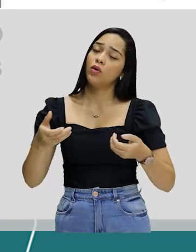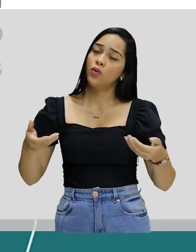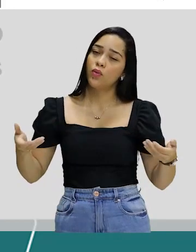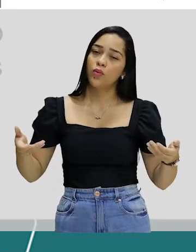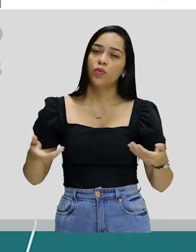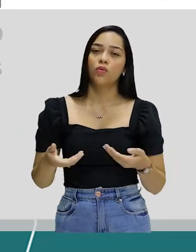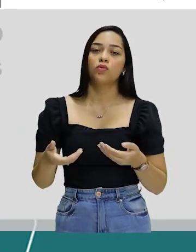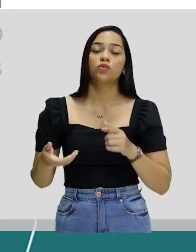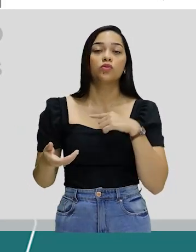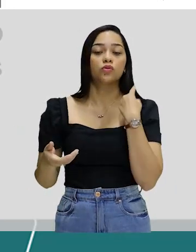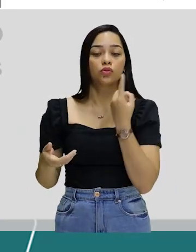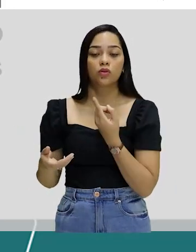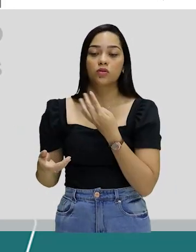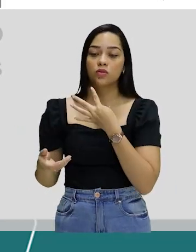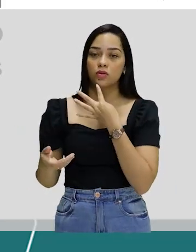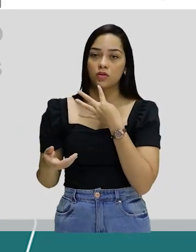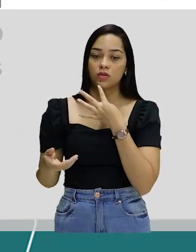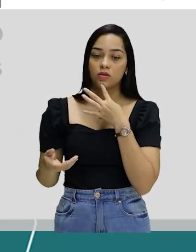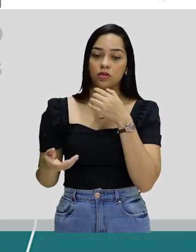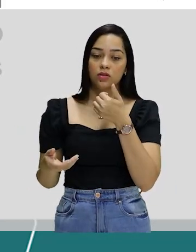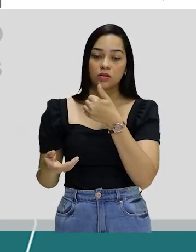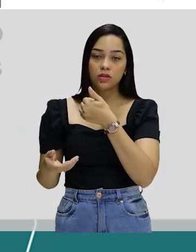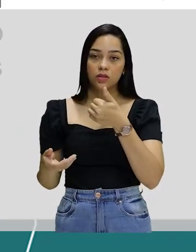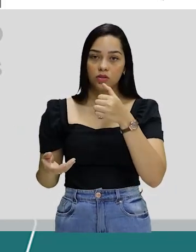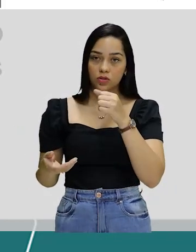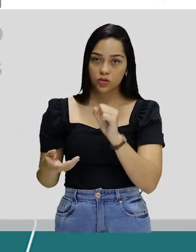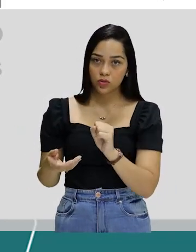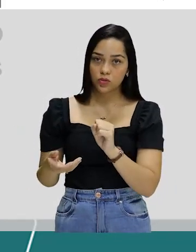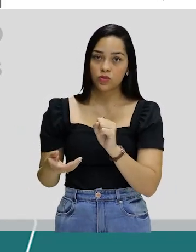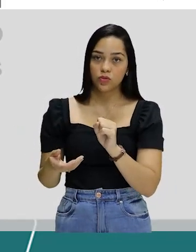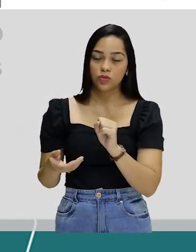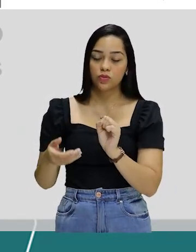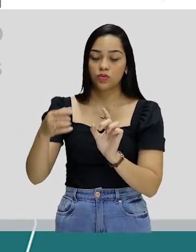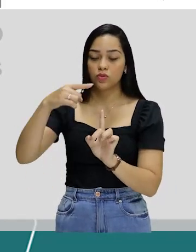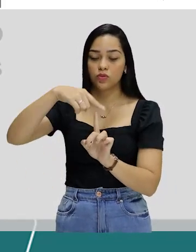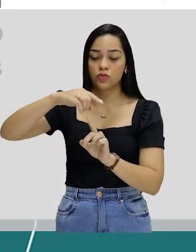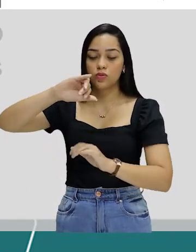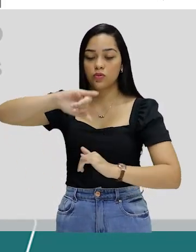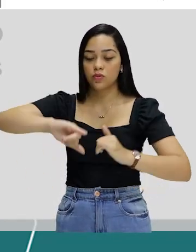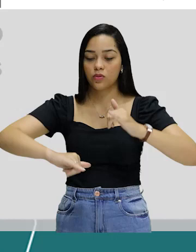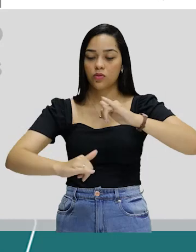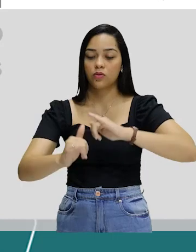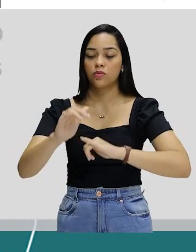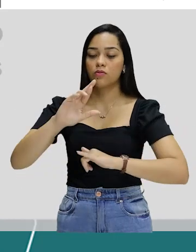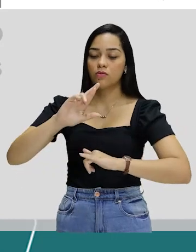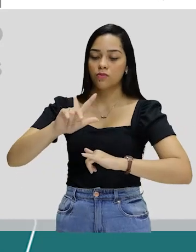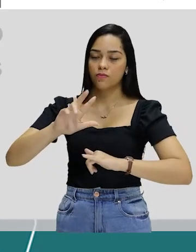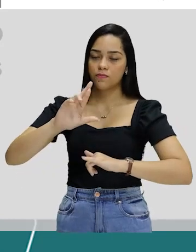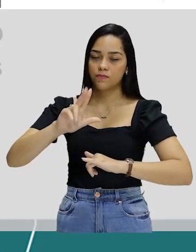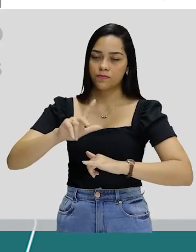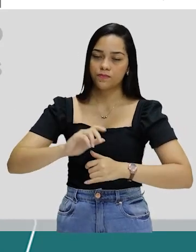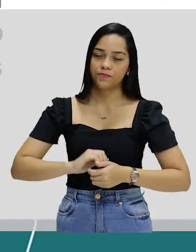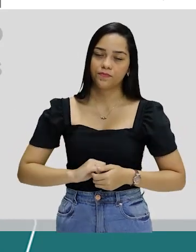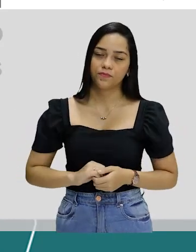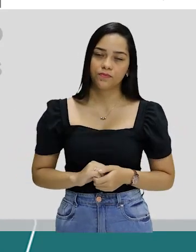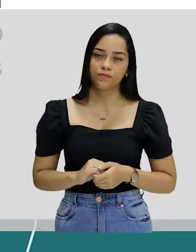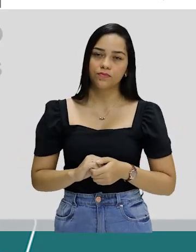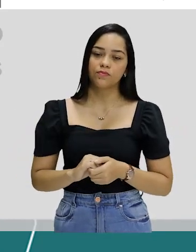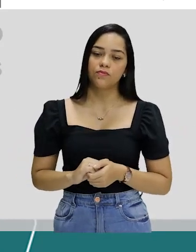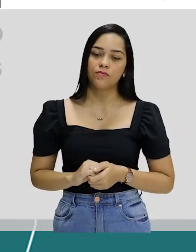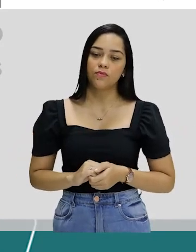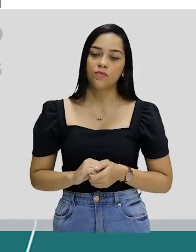momento, nós conhecemos 118 elementos químicos diferentes, ok?